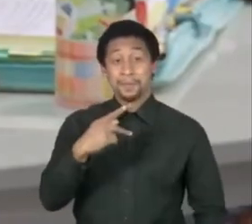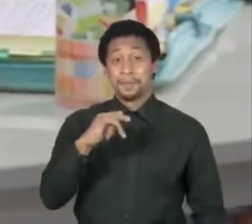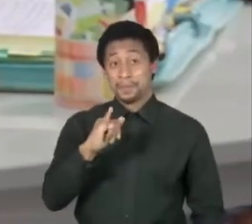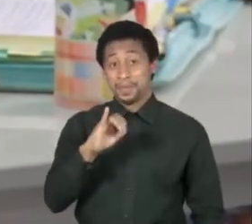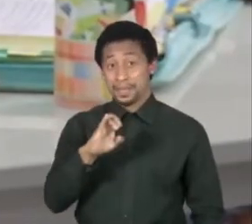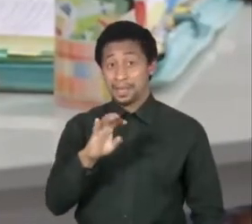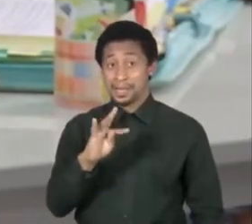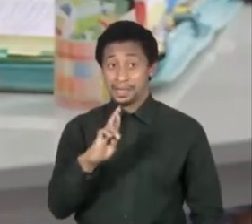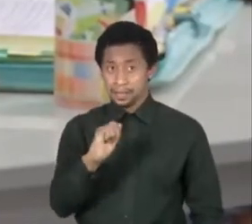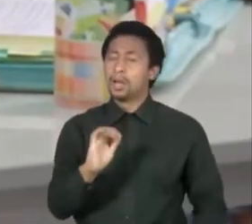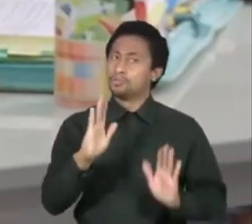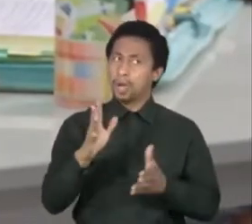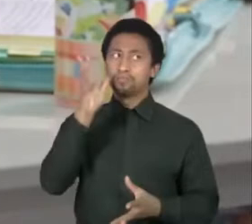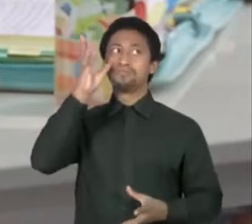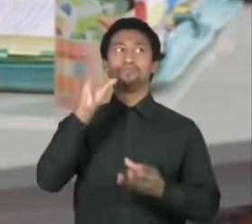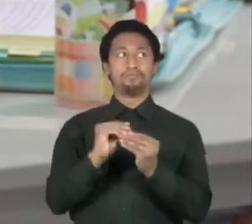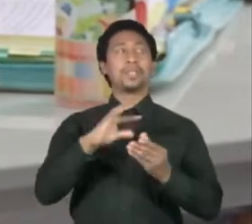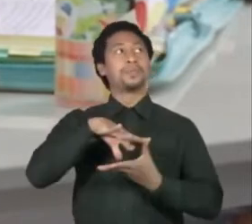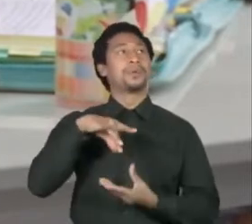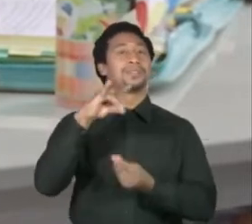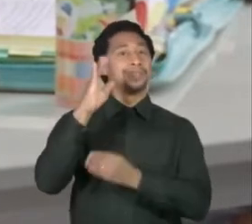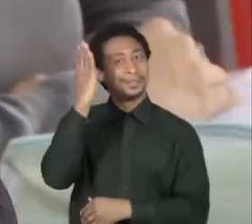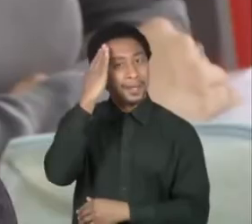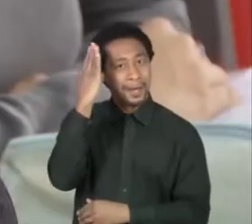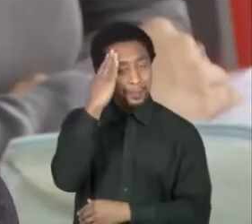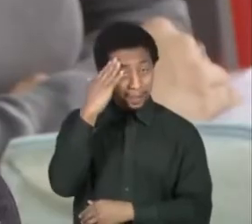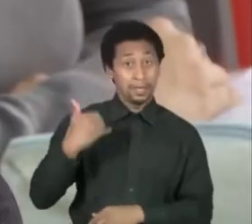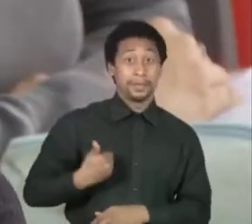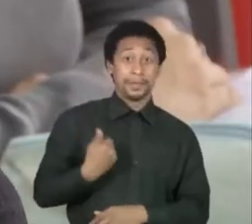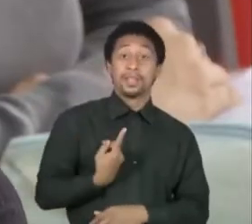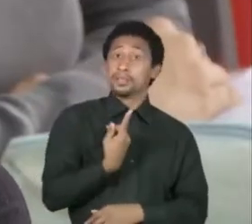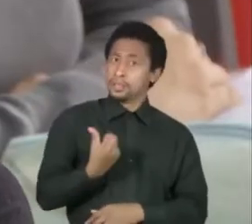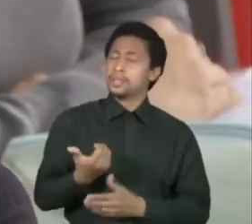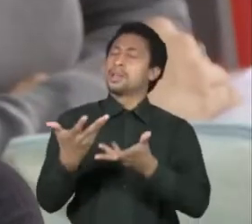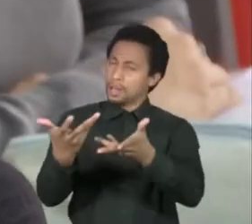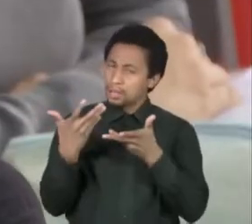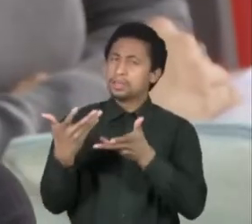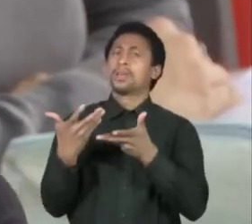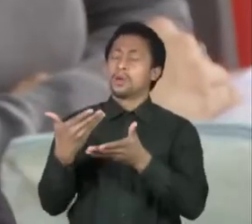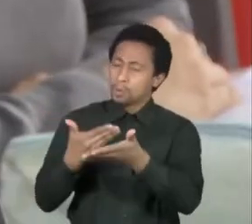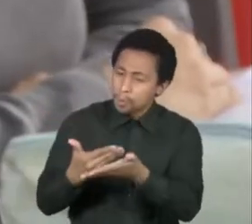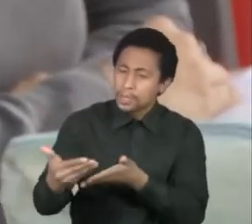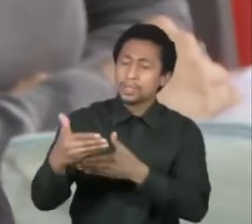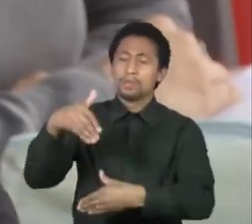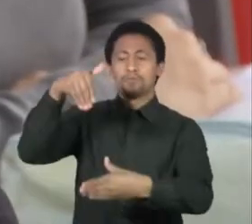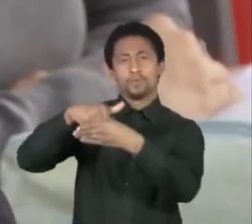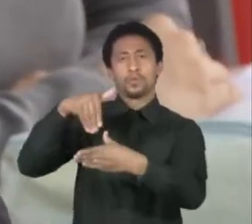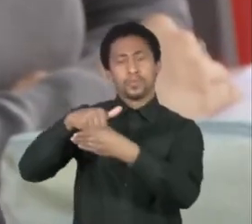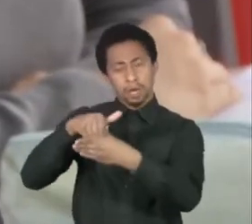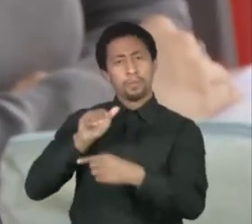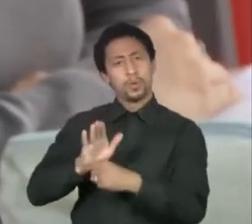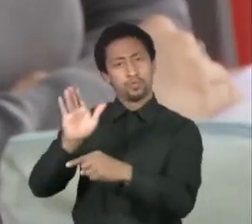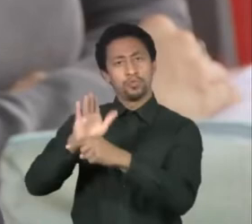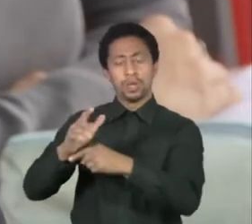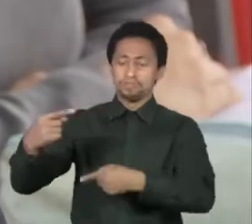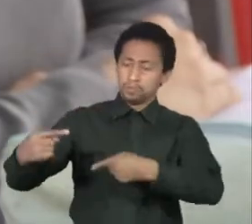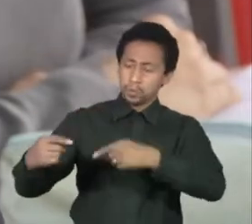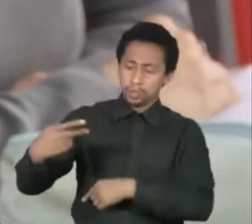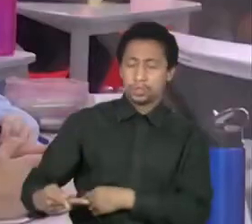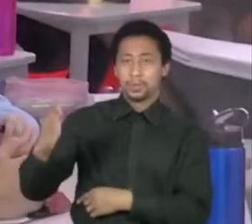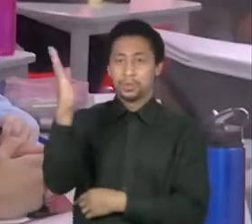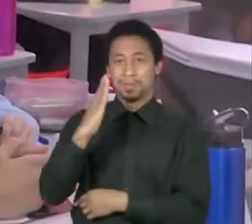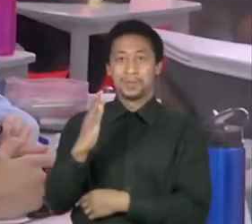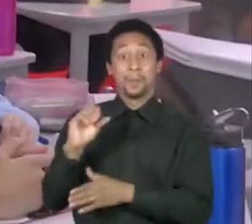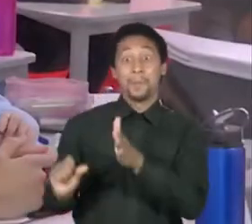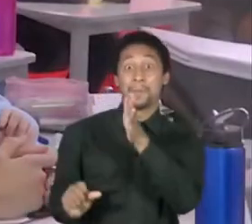como funciona. Aos 16 anos, ela faz questão de começar a participar da vida eleitoral do país e se prepara para o primeiro